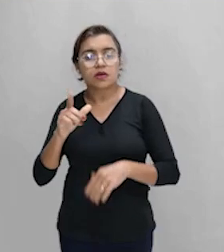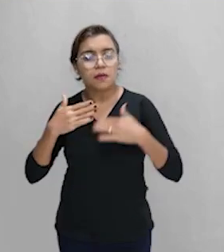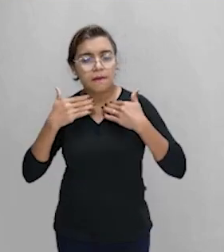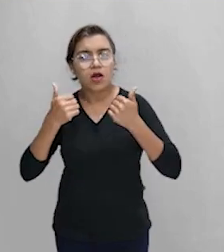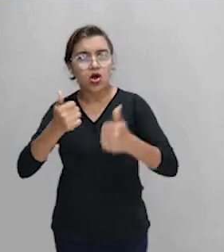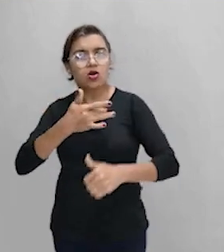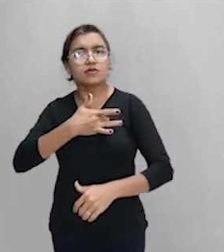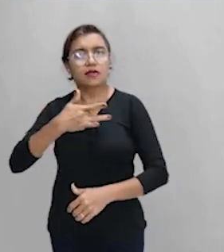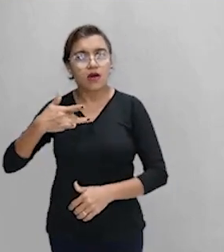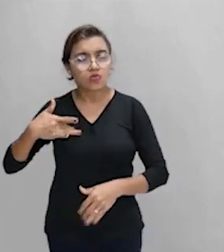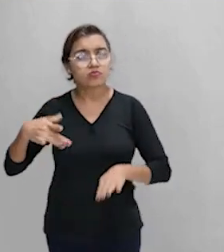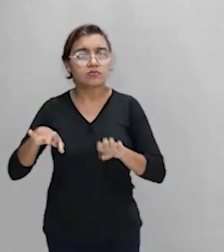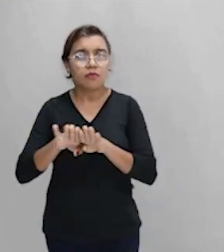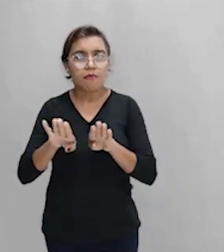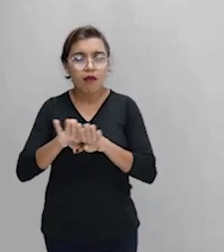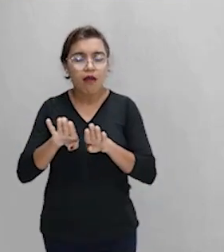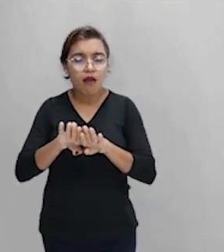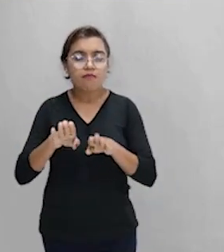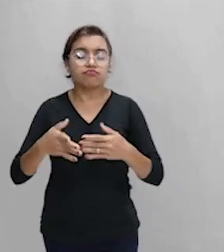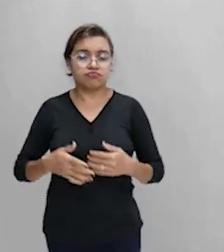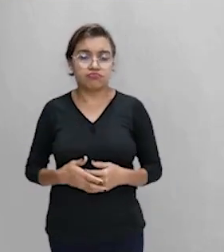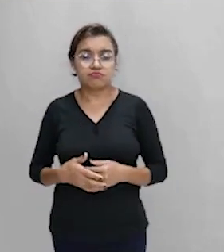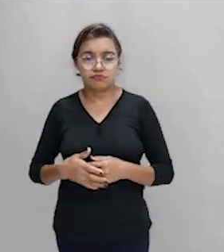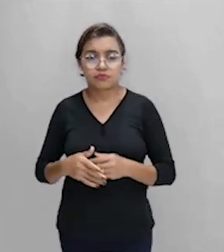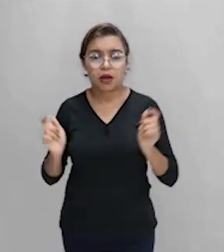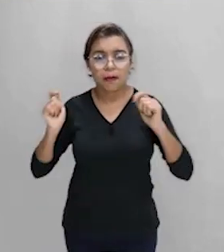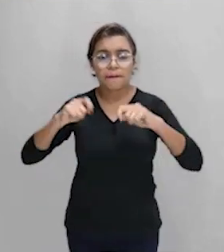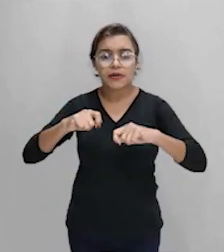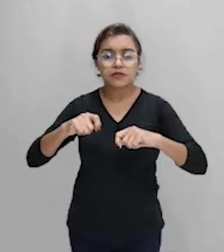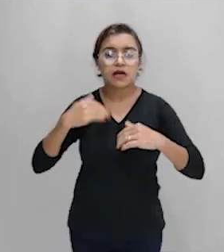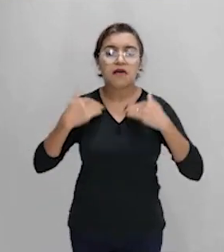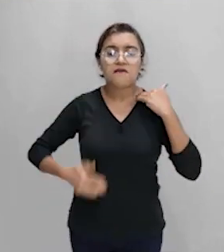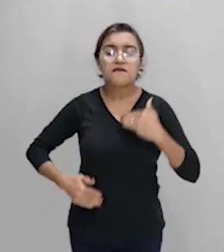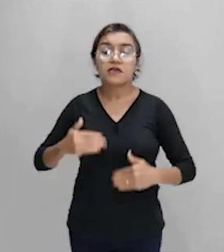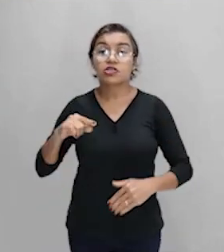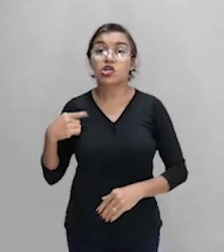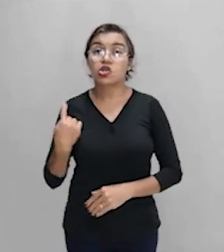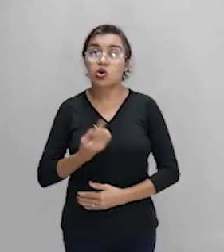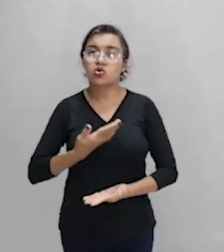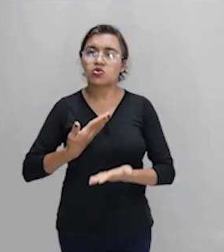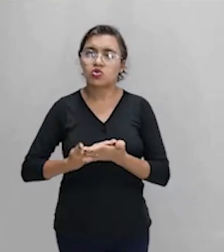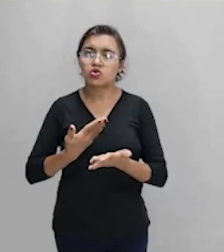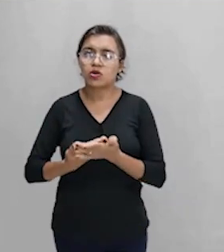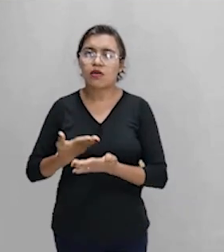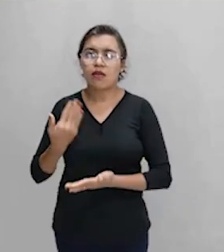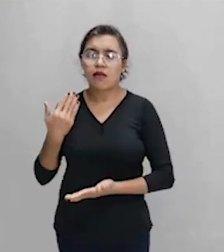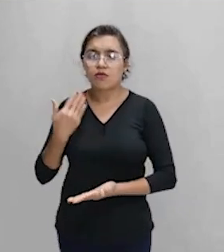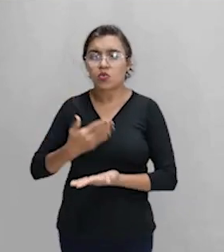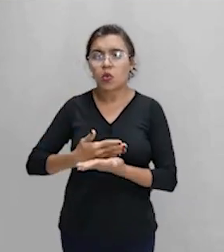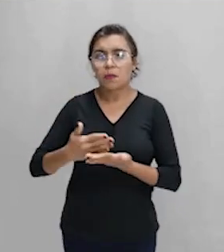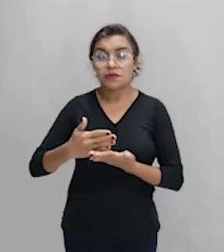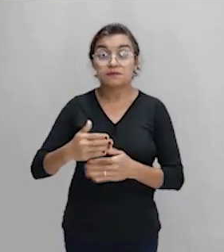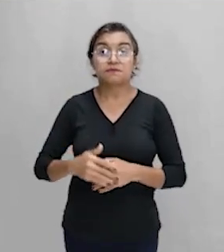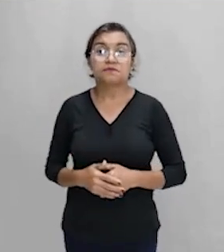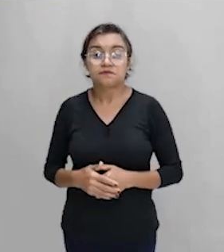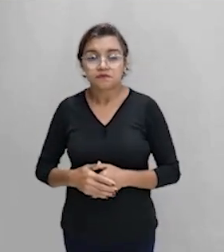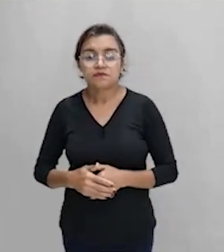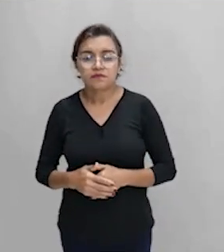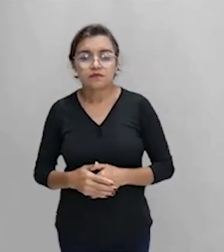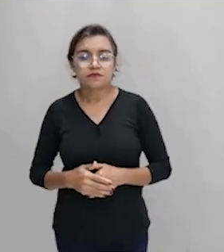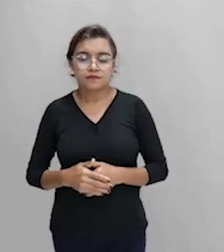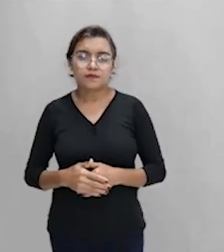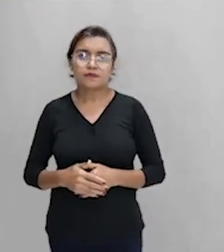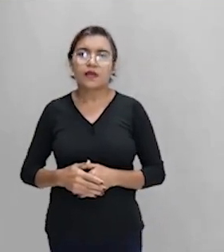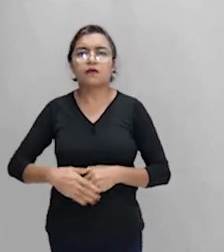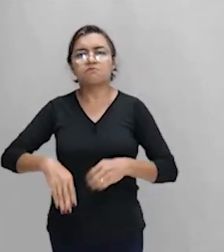vida, que são essas capacidades físicas aqui que nós trabalhamos no início do período. Eu destrinchei